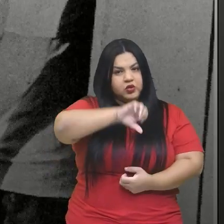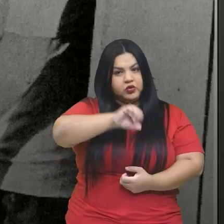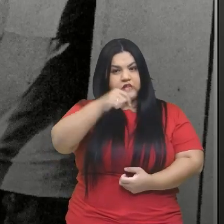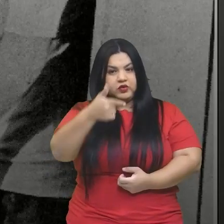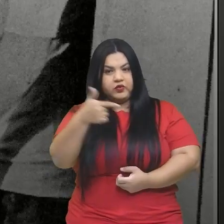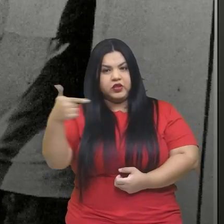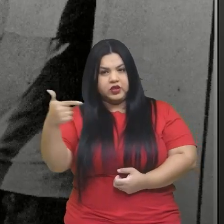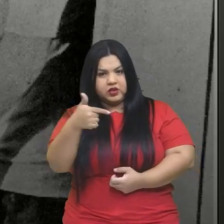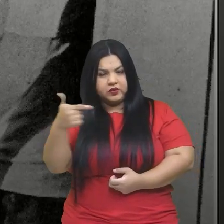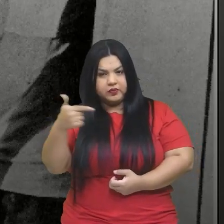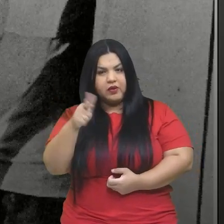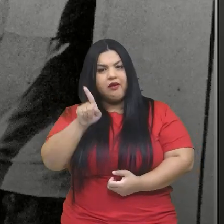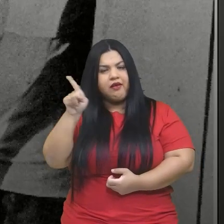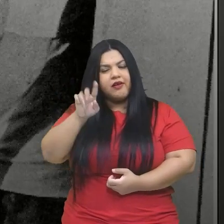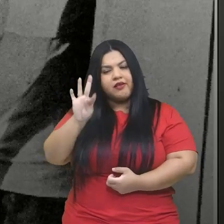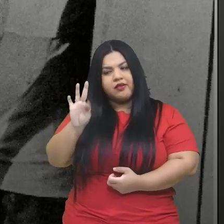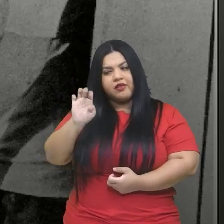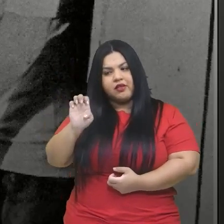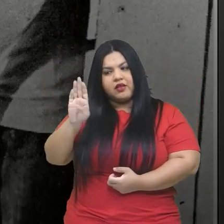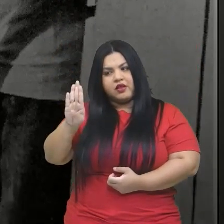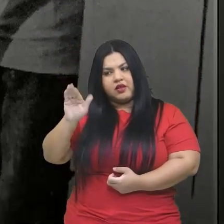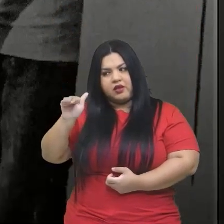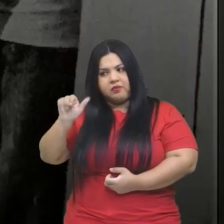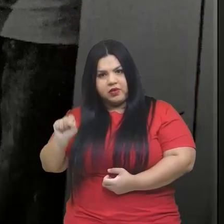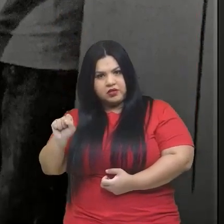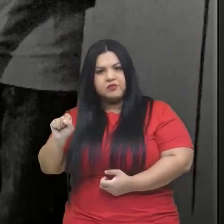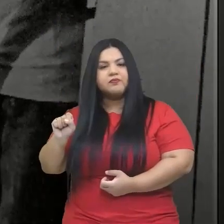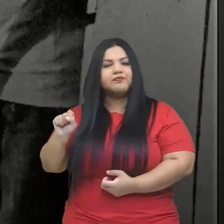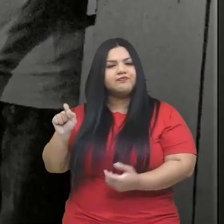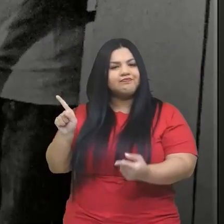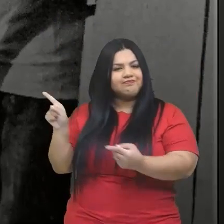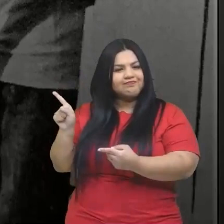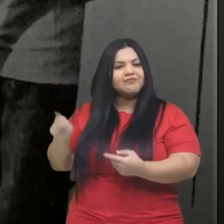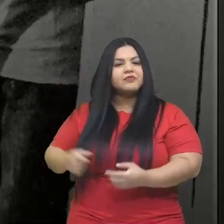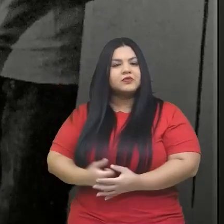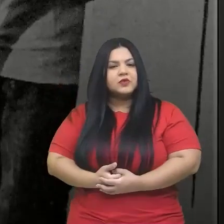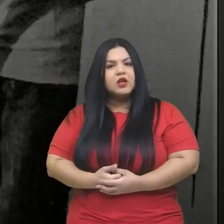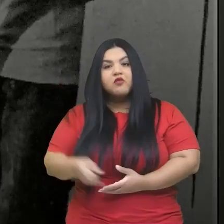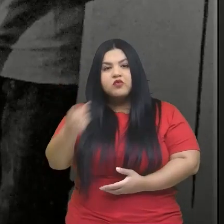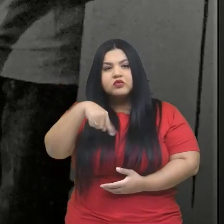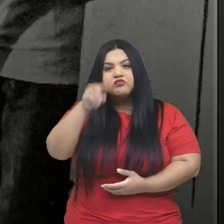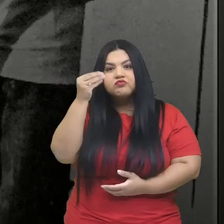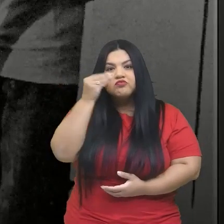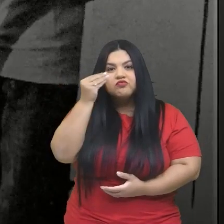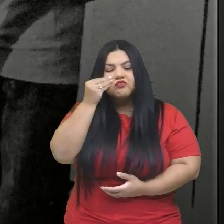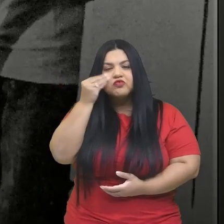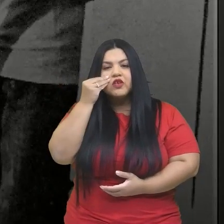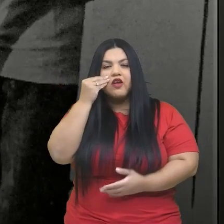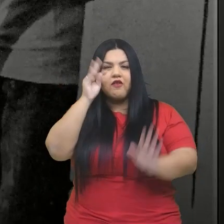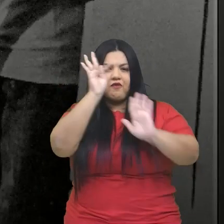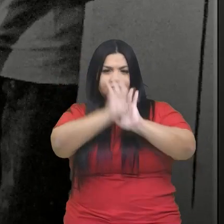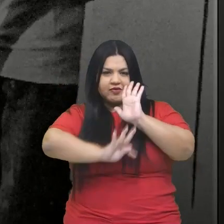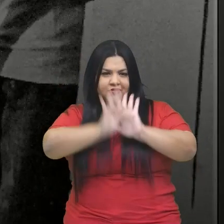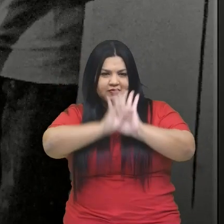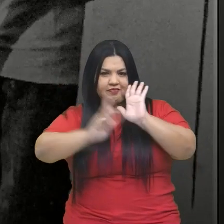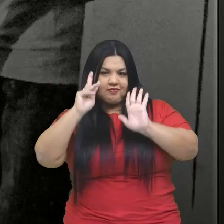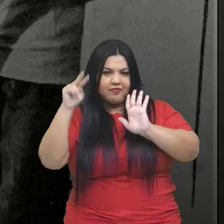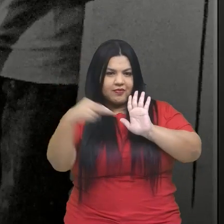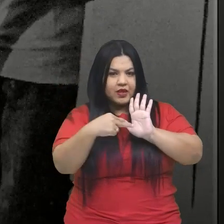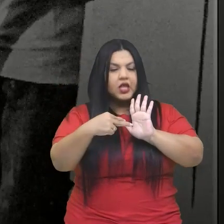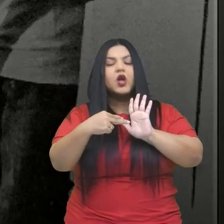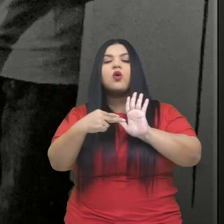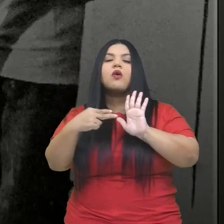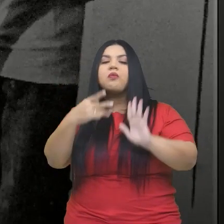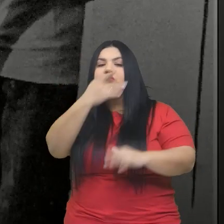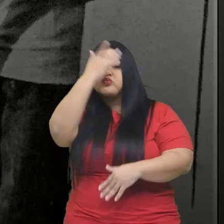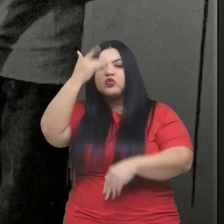em Tebas, deixa eu subir mais um pouquinho aqui, para vocês poderem visualizar o texto, né? O estimado